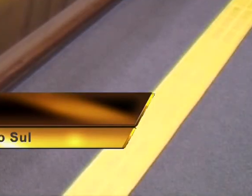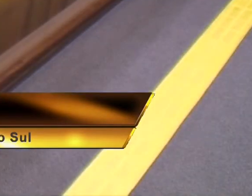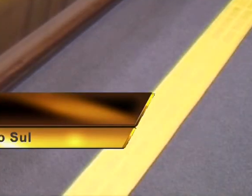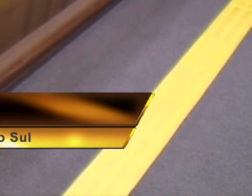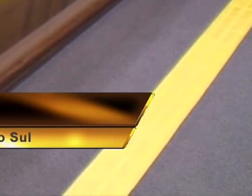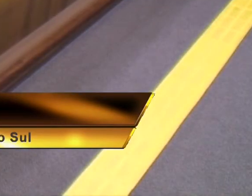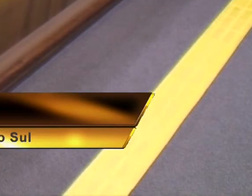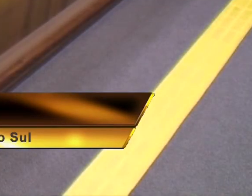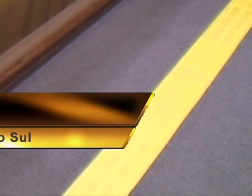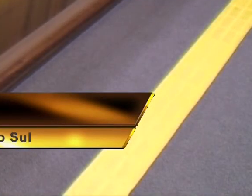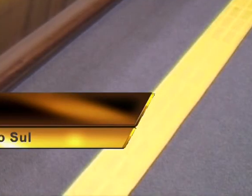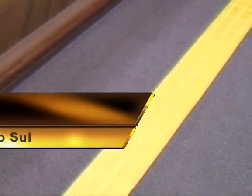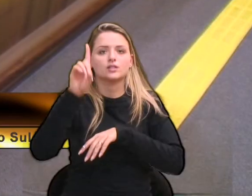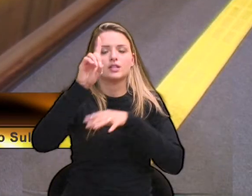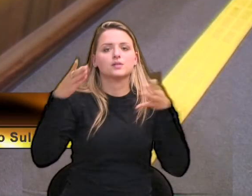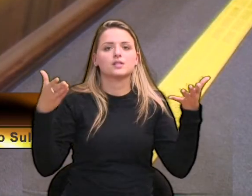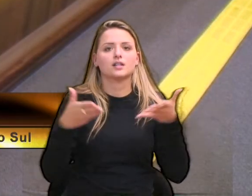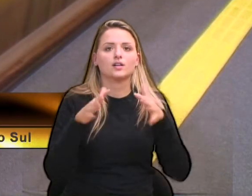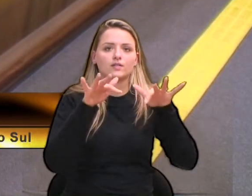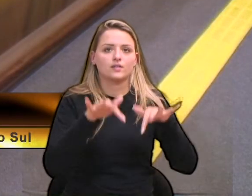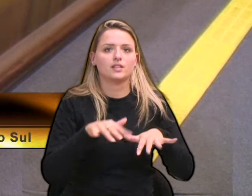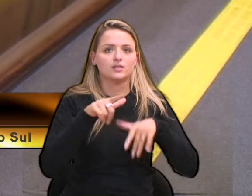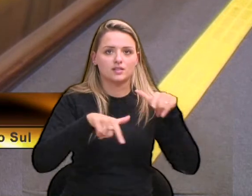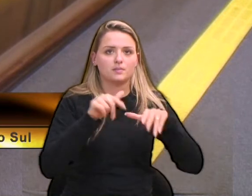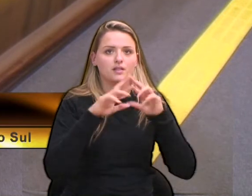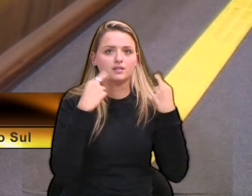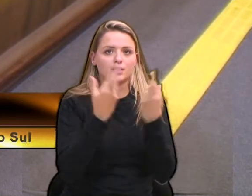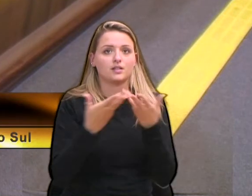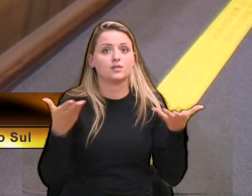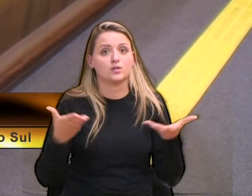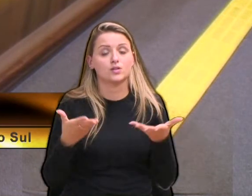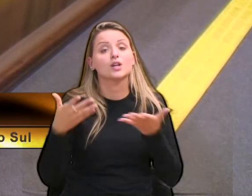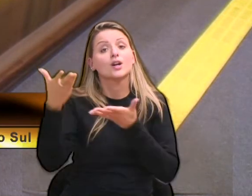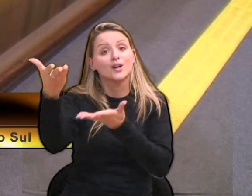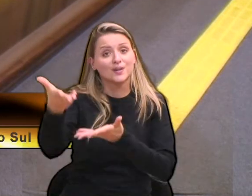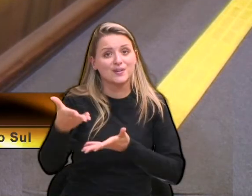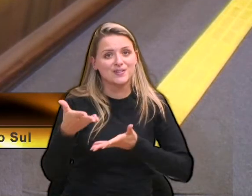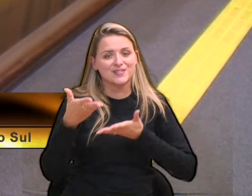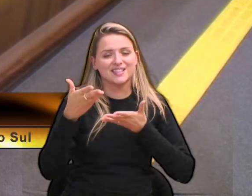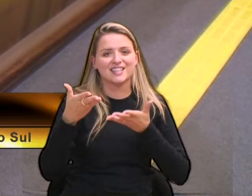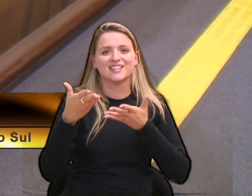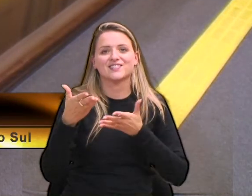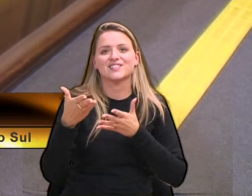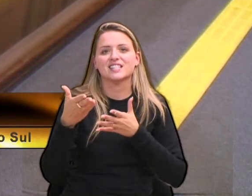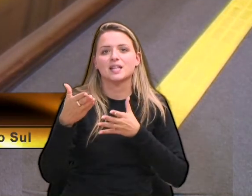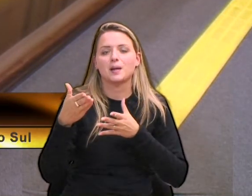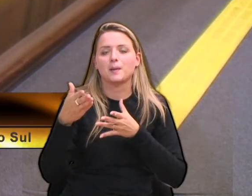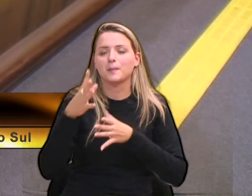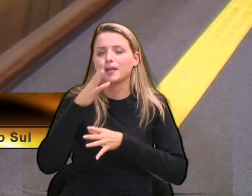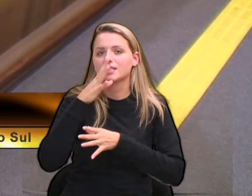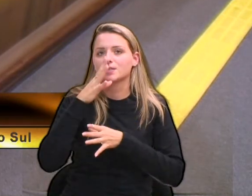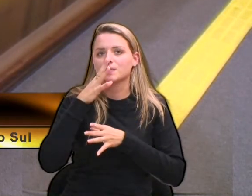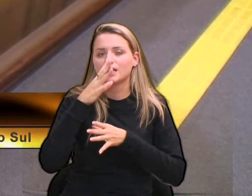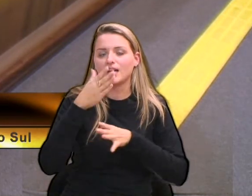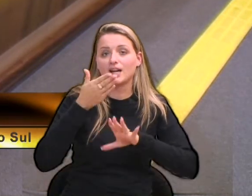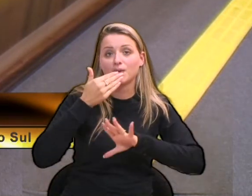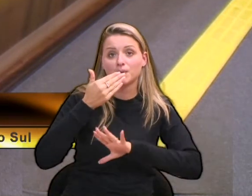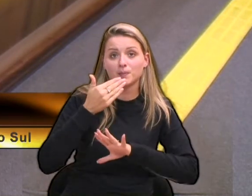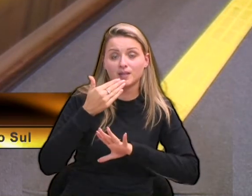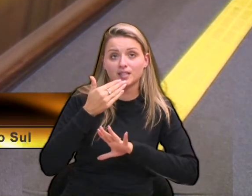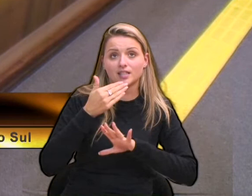Agradecendo a proteção de Deus, declaro encerrados os trabalhos da presente sessão solene, convidando-os para confraternizarmos no Espaço Cultural Mário